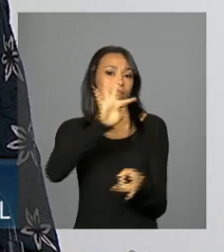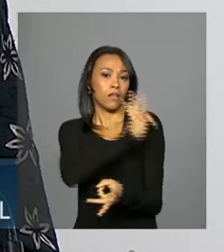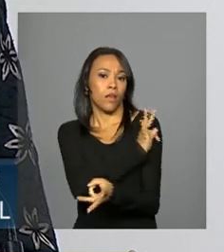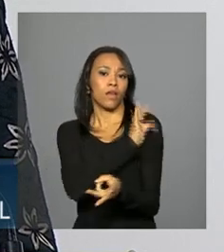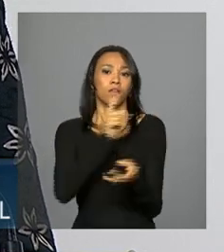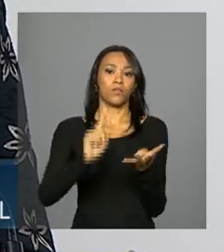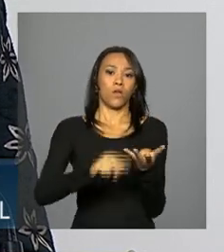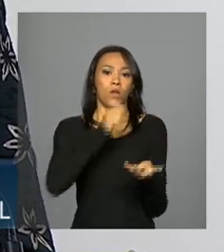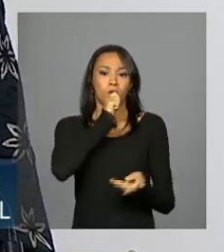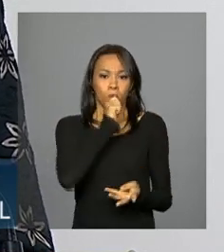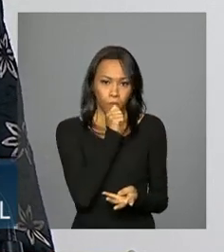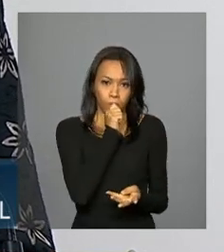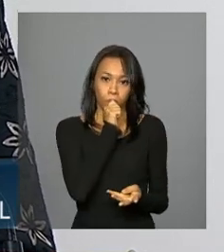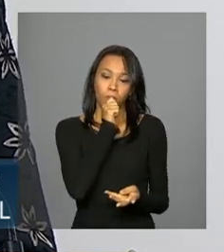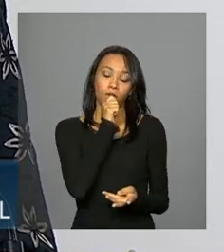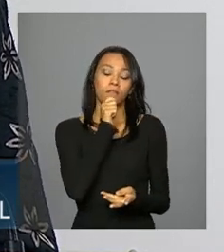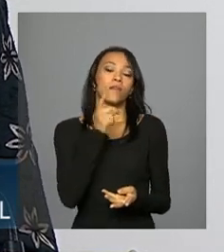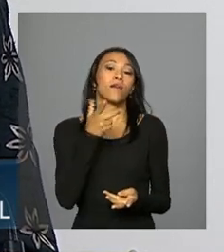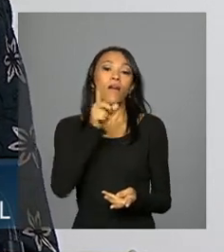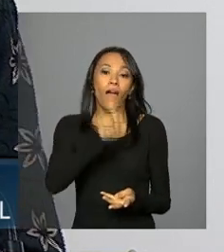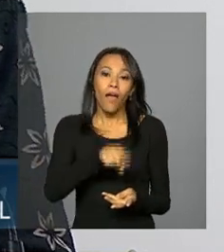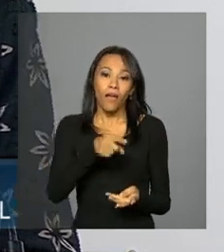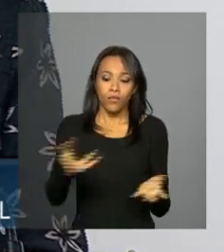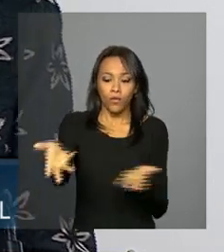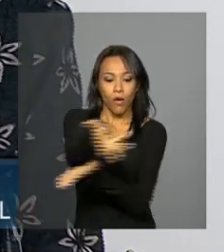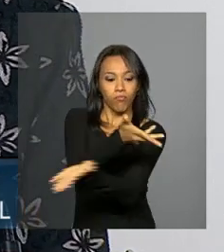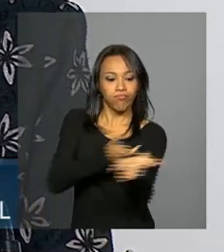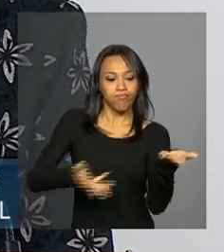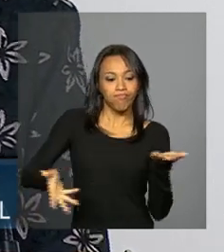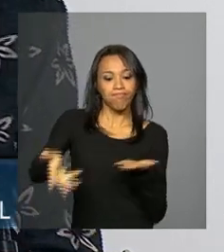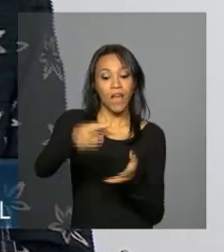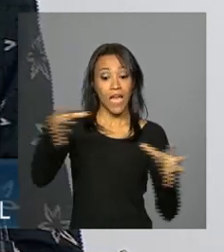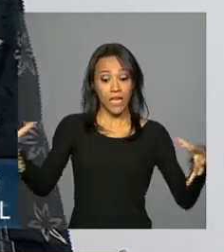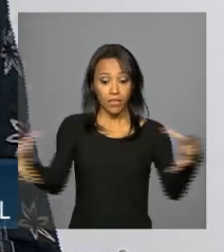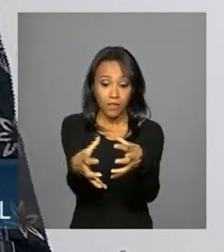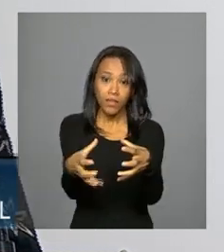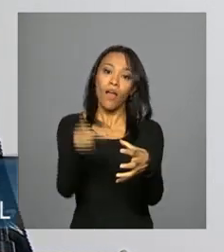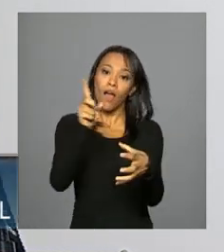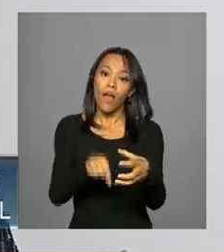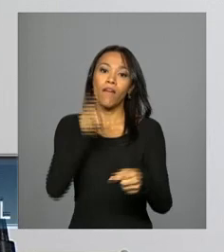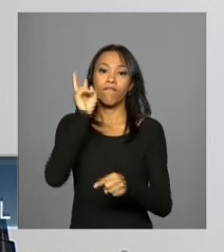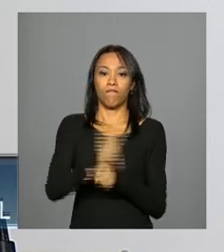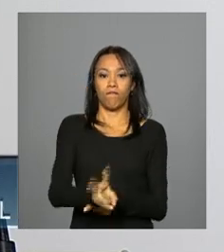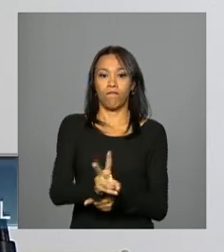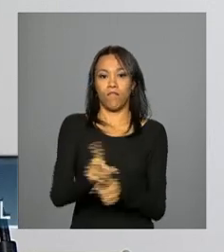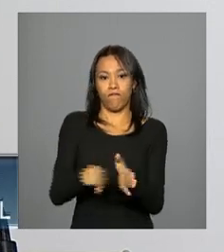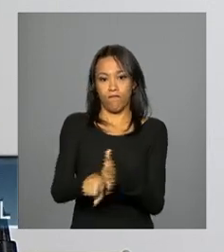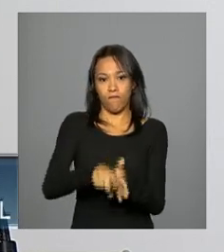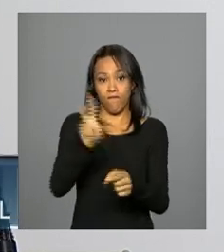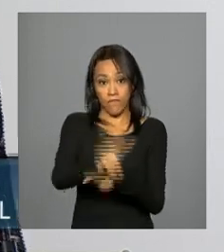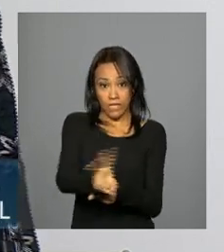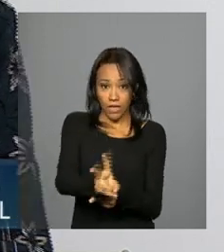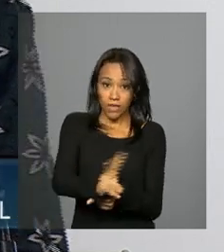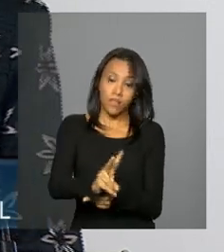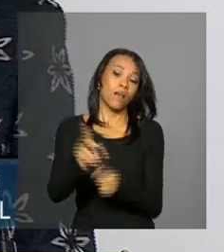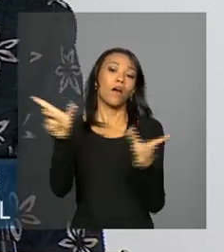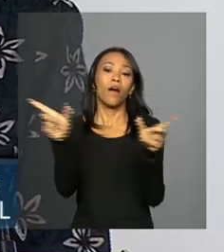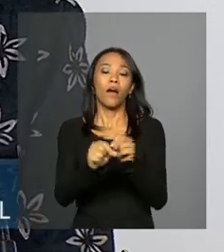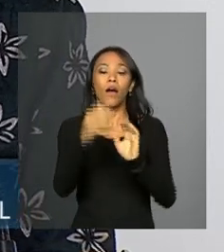de árbitros e será a instância fiscalizadora do Profute, garantindo a